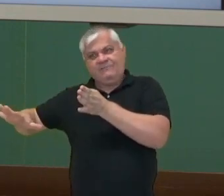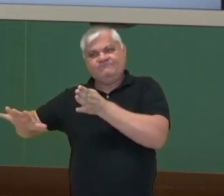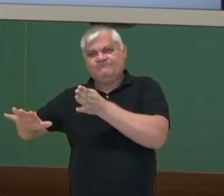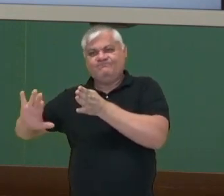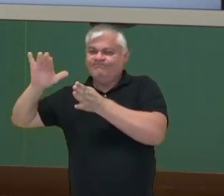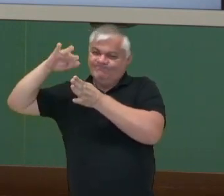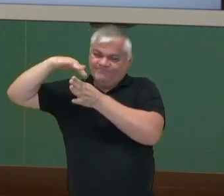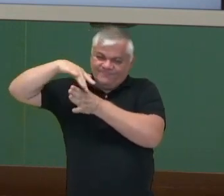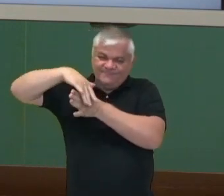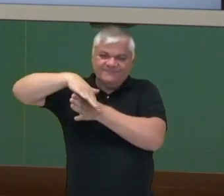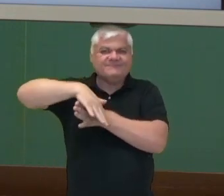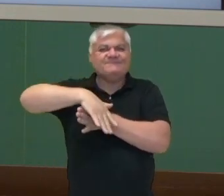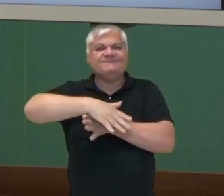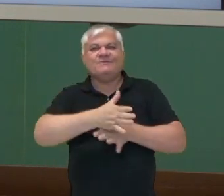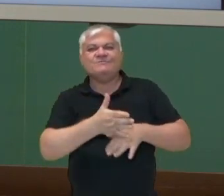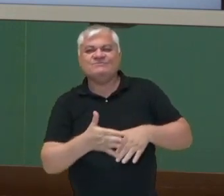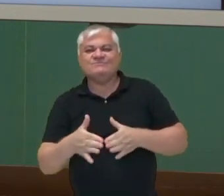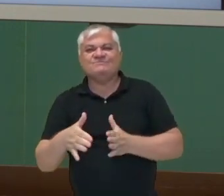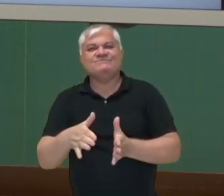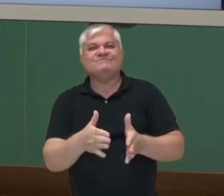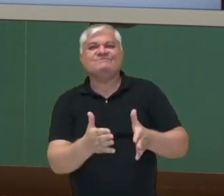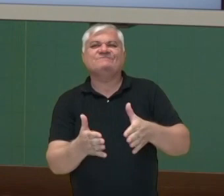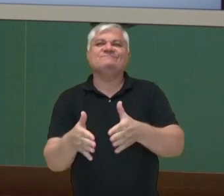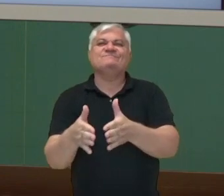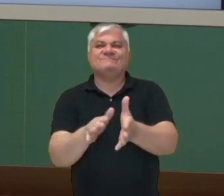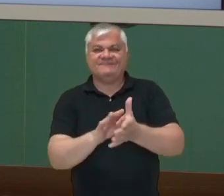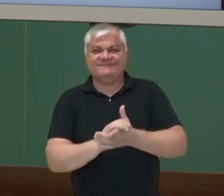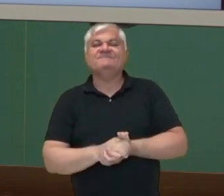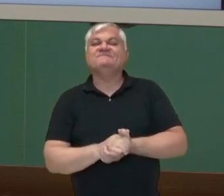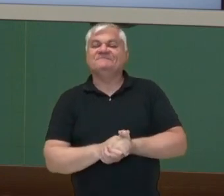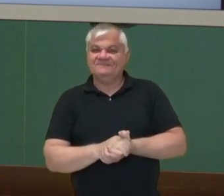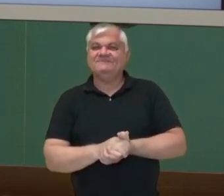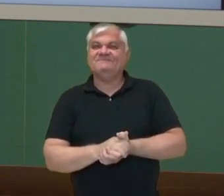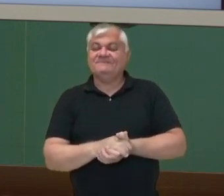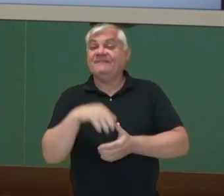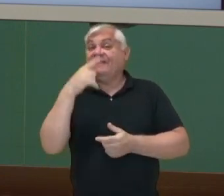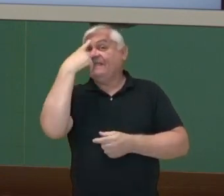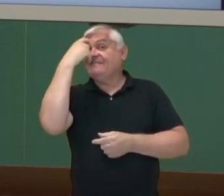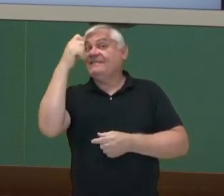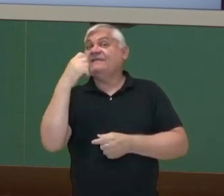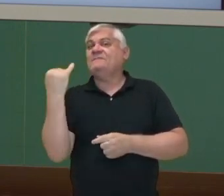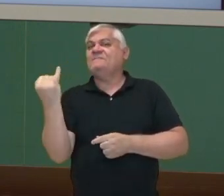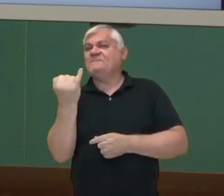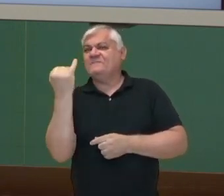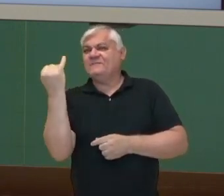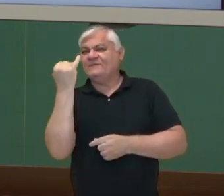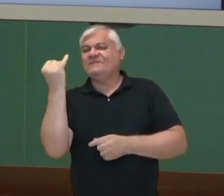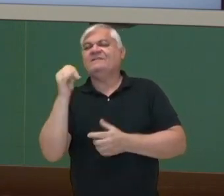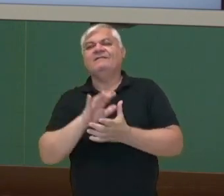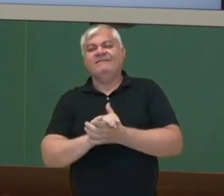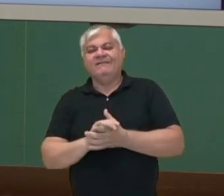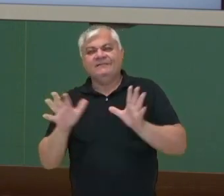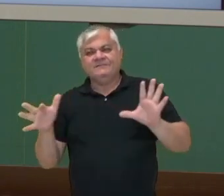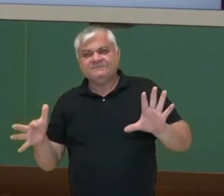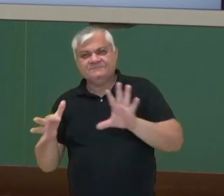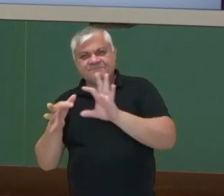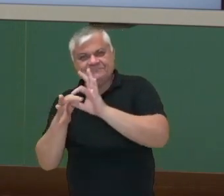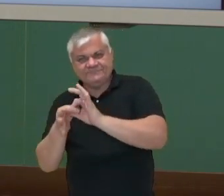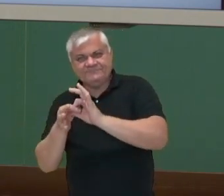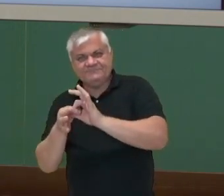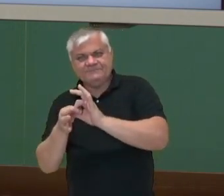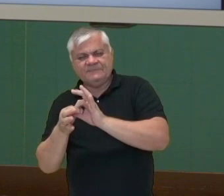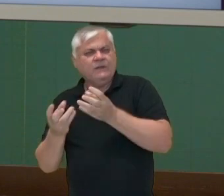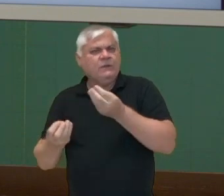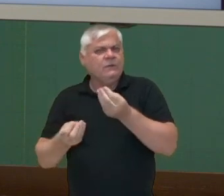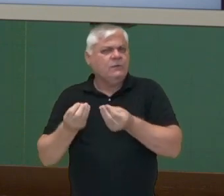ao interior. Então é mais uma vez, né, relembrando aquela ideia da importância de relacionar. Qual é a